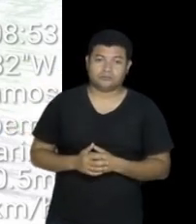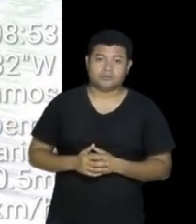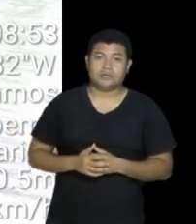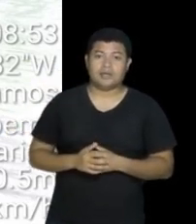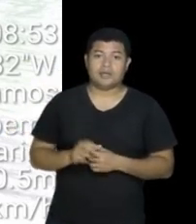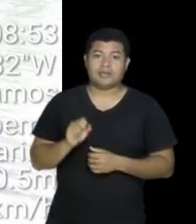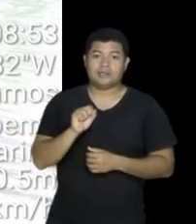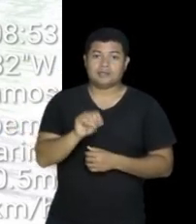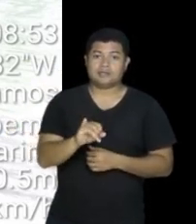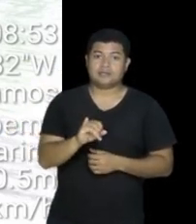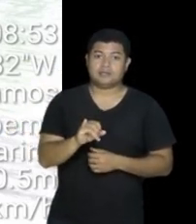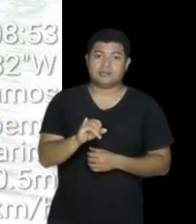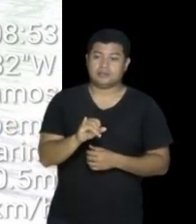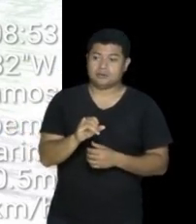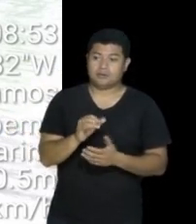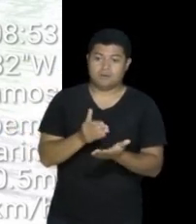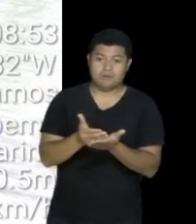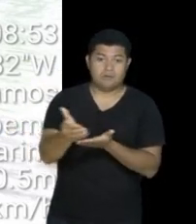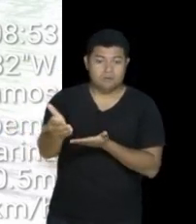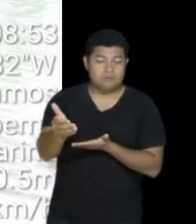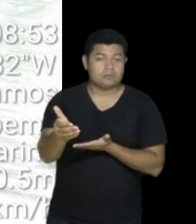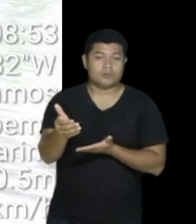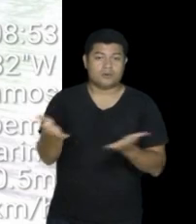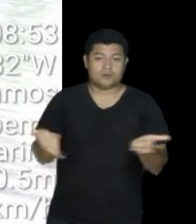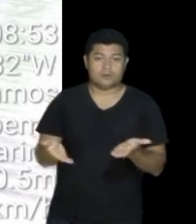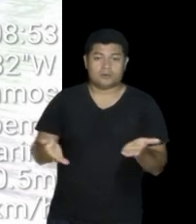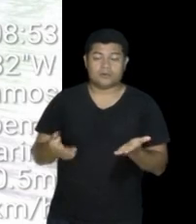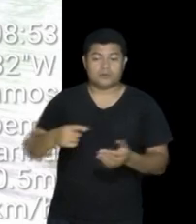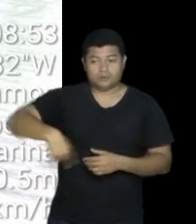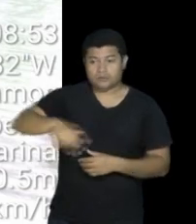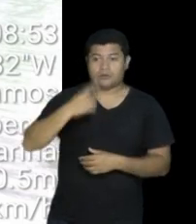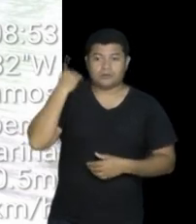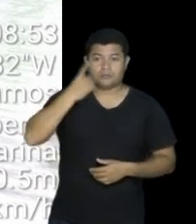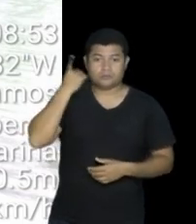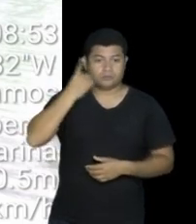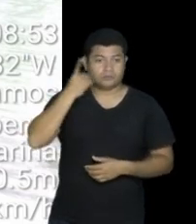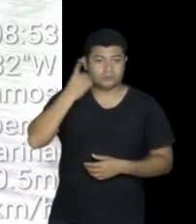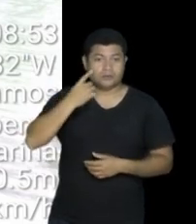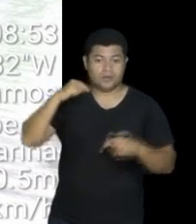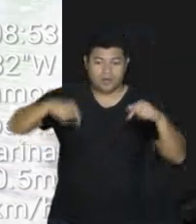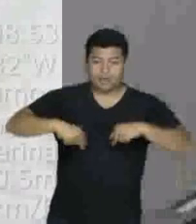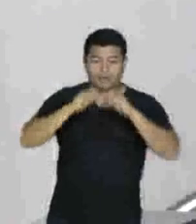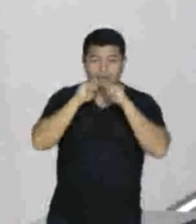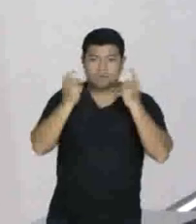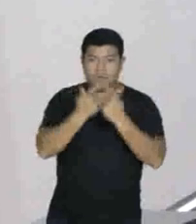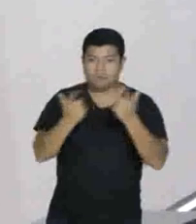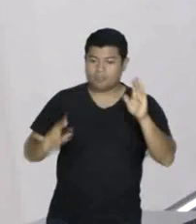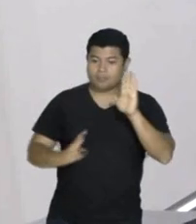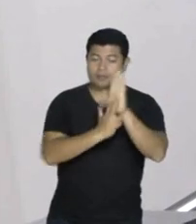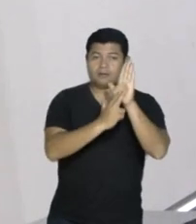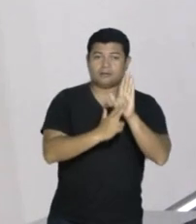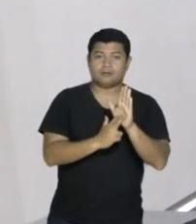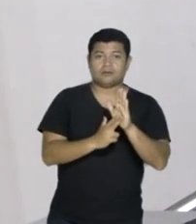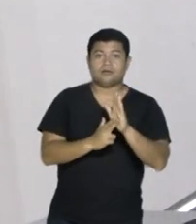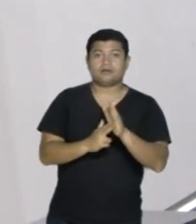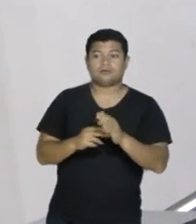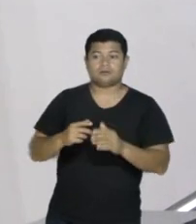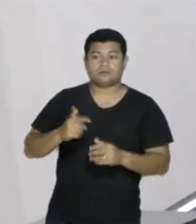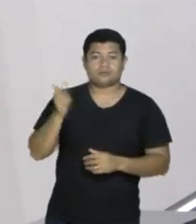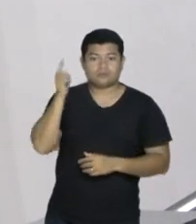tomando Providência agora nós como Deputado aqui na casa após uma interdição parcial